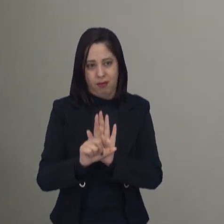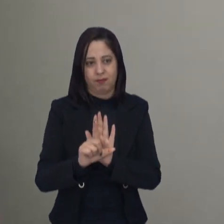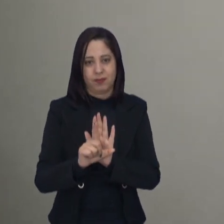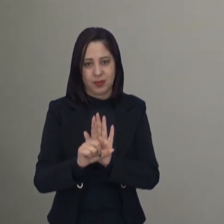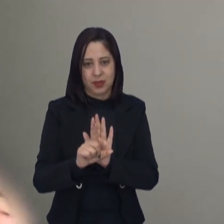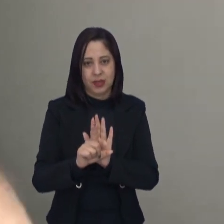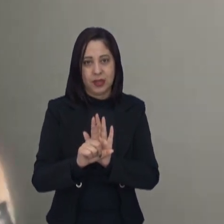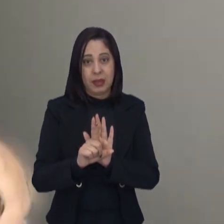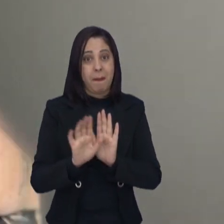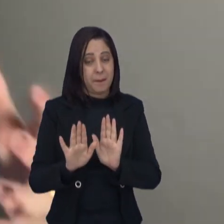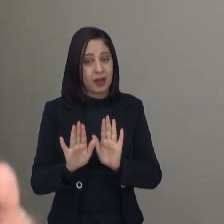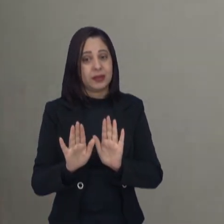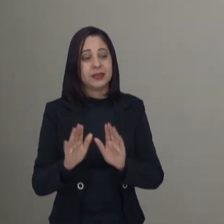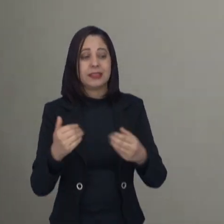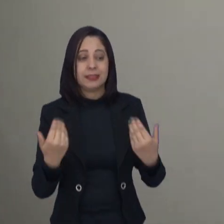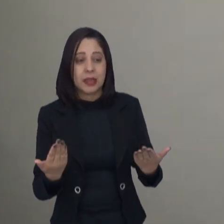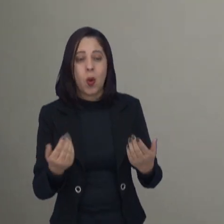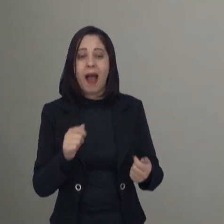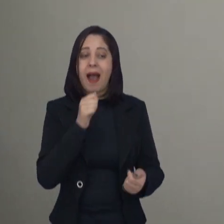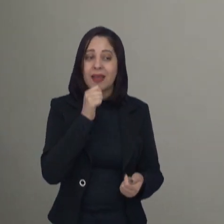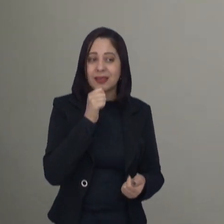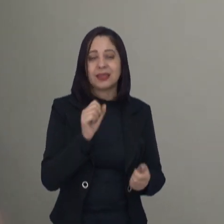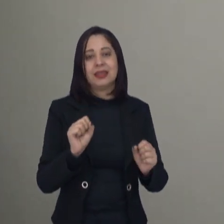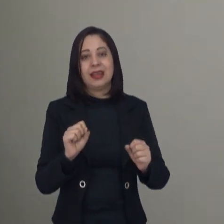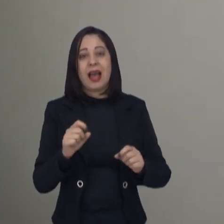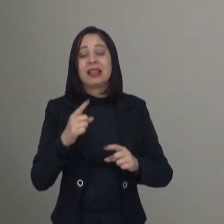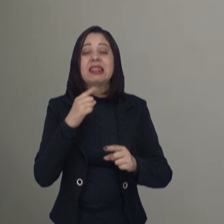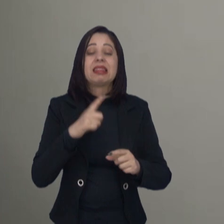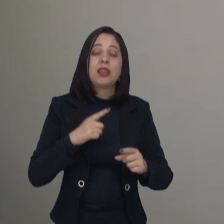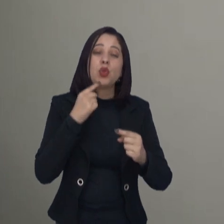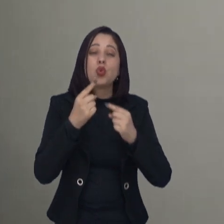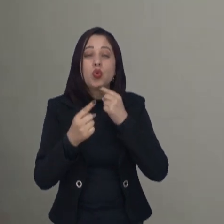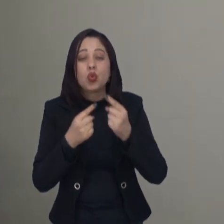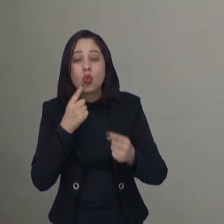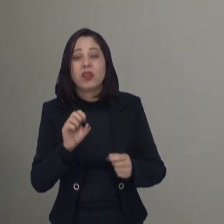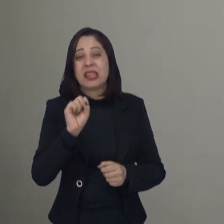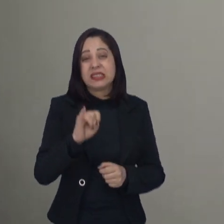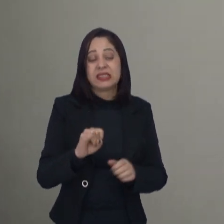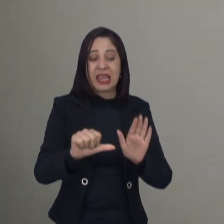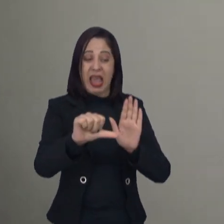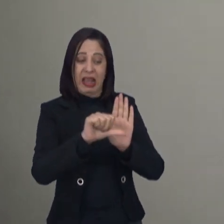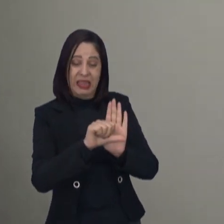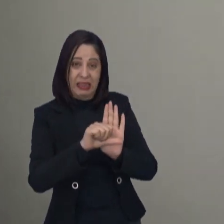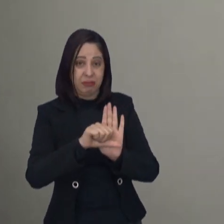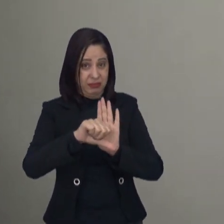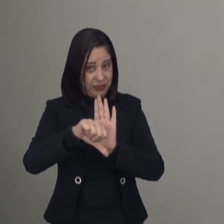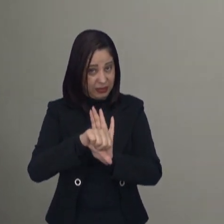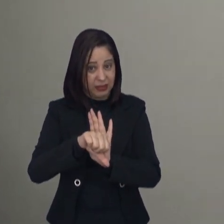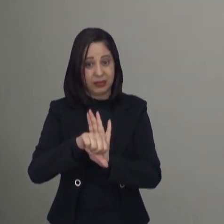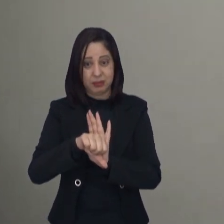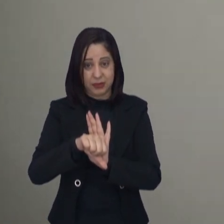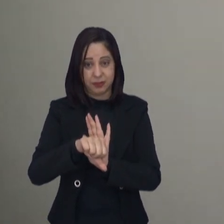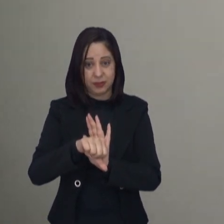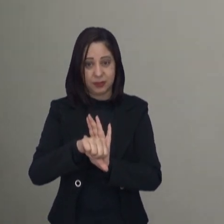necessariamente o crime que a gente tinha descrito no nosso Código Penal, né? Porque as meninas, as influencers, estavam trabalhando com casos de apostas